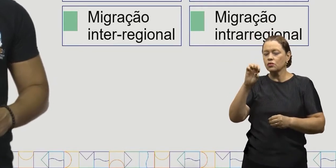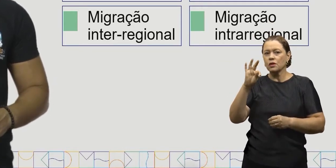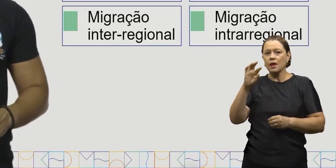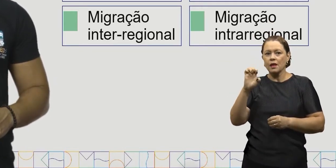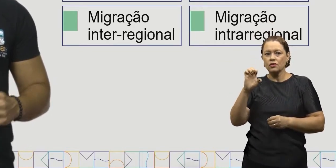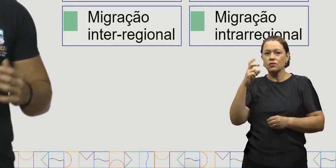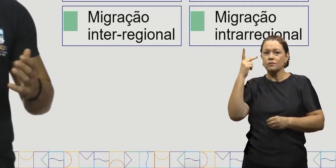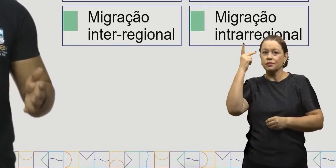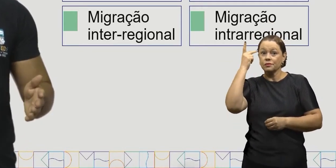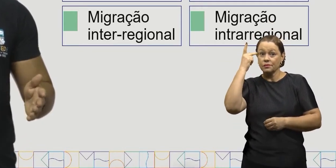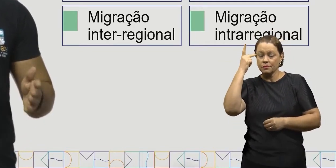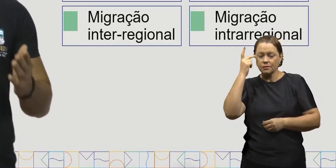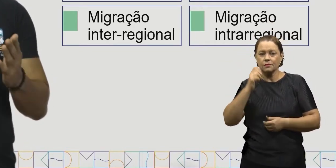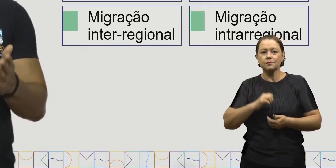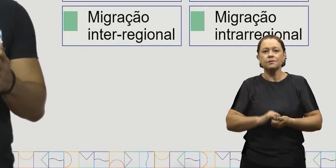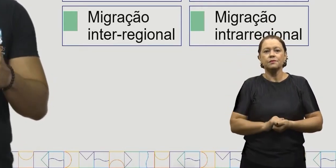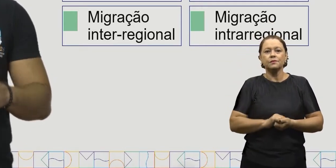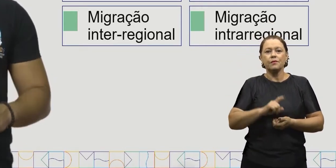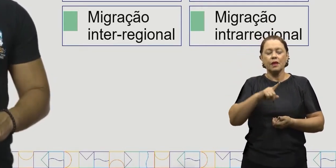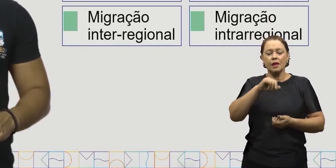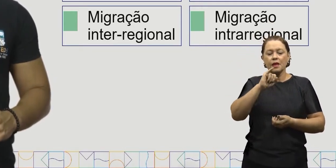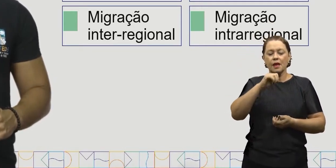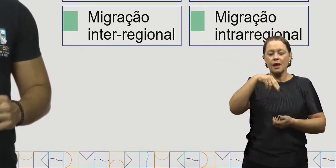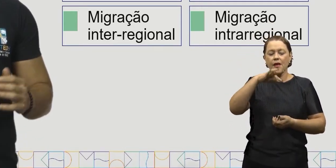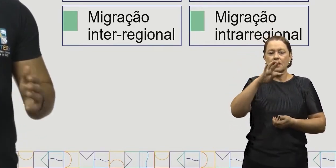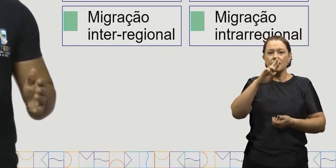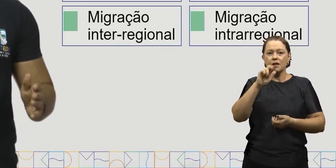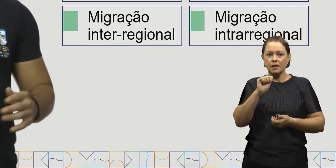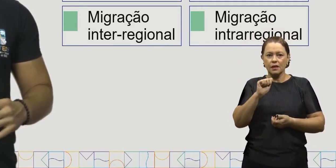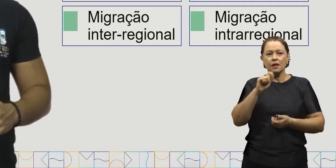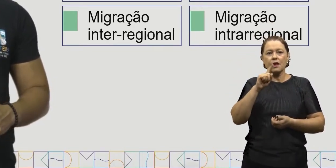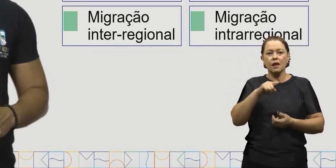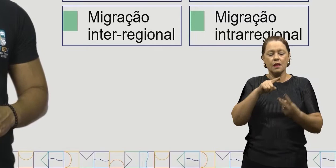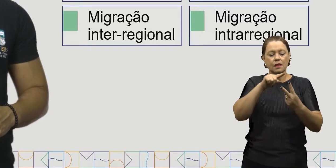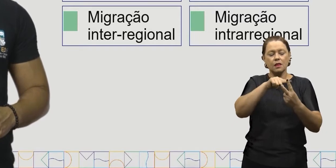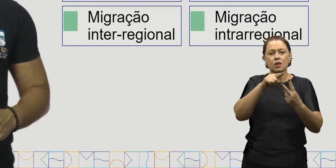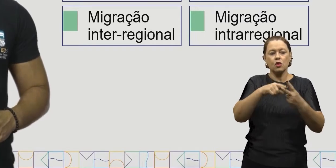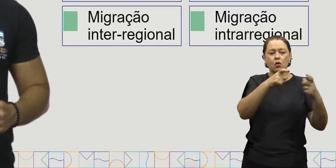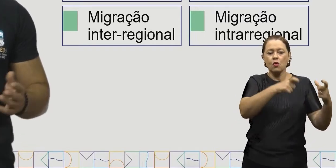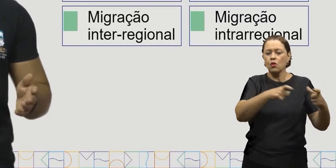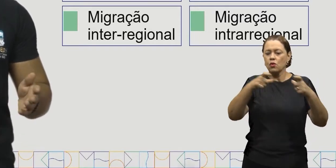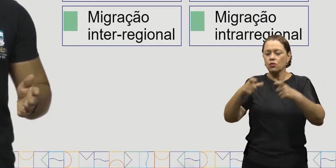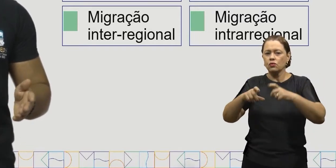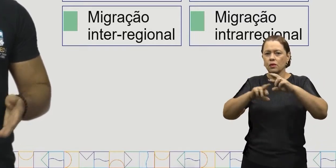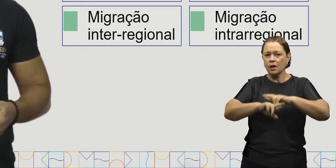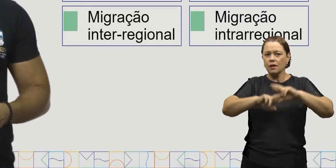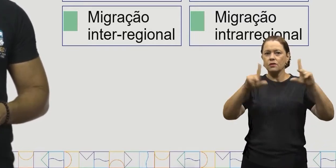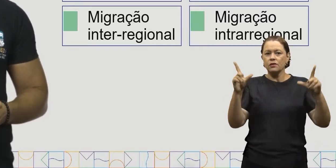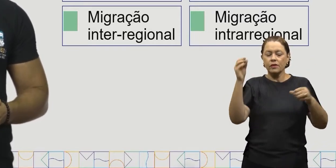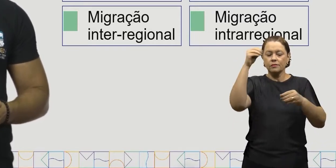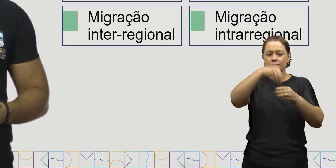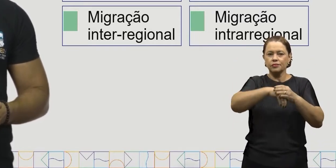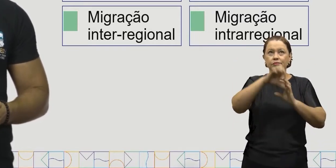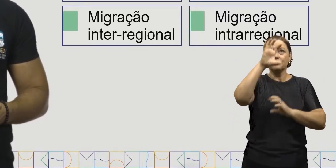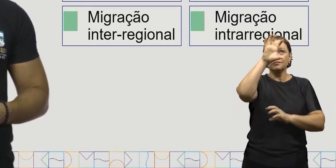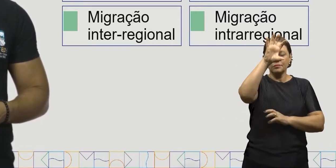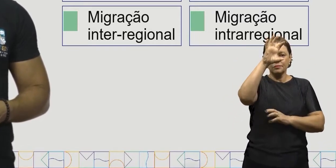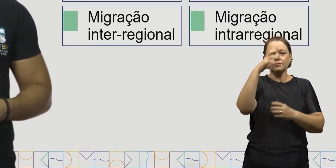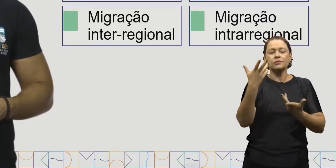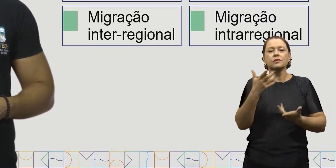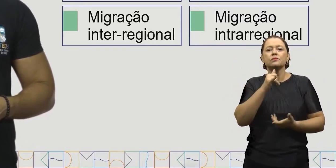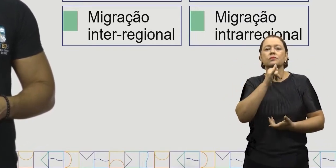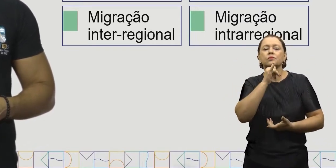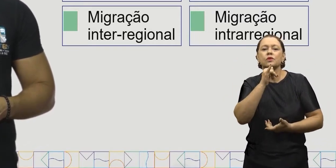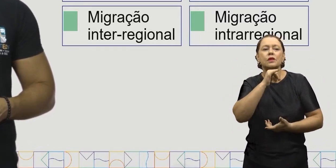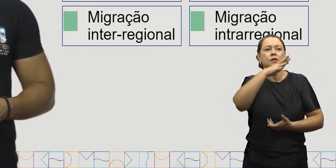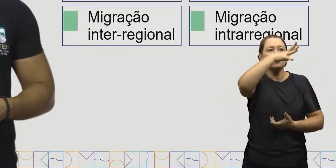São Paulo. E a migração intrarregional, que ocorre entre dois lugares distintos dentro de uma mesma região.